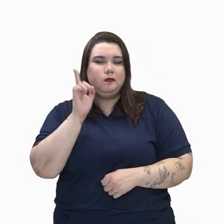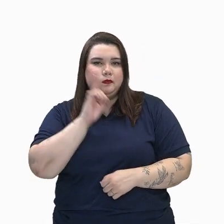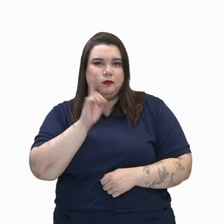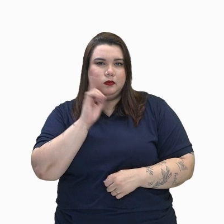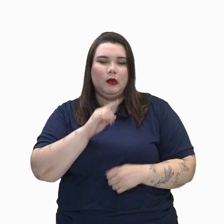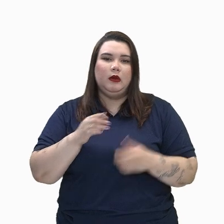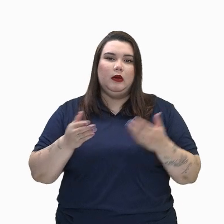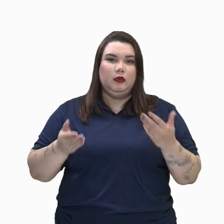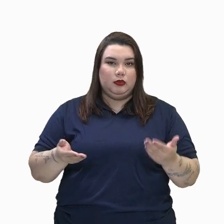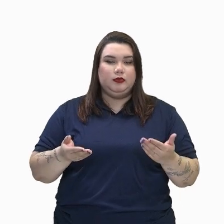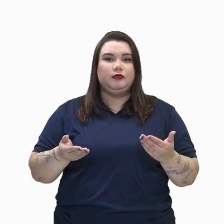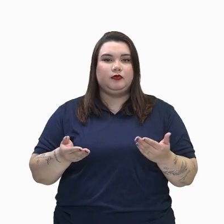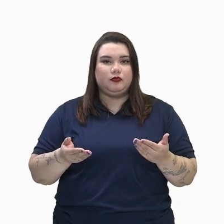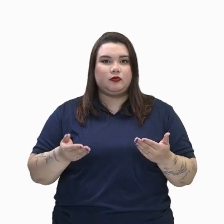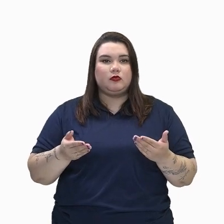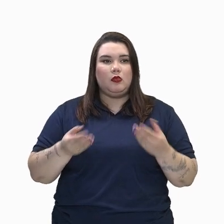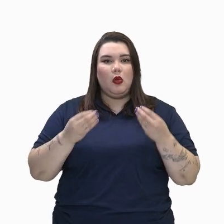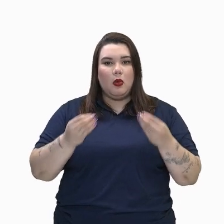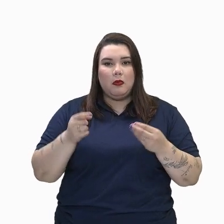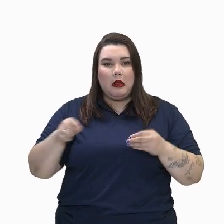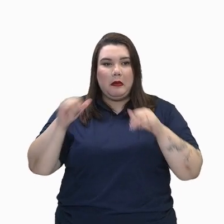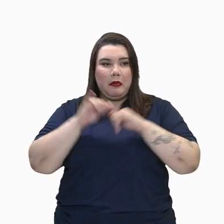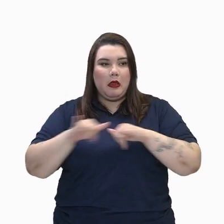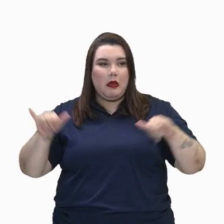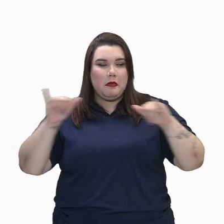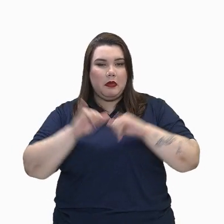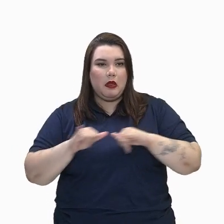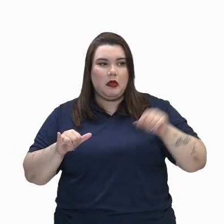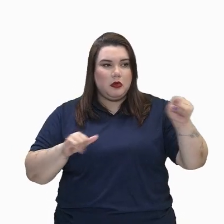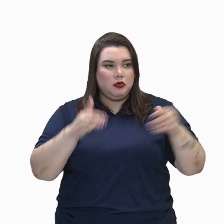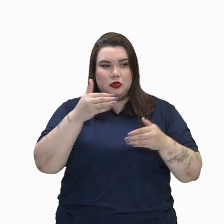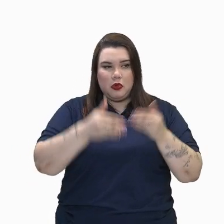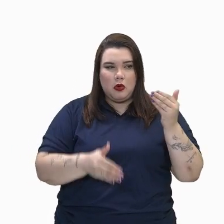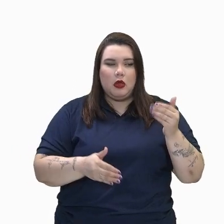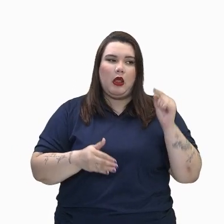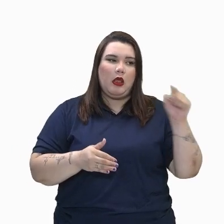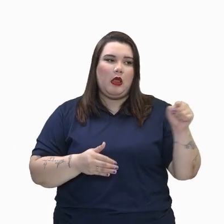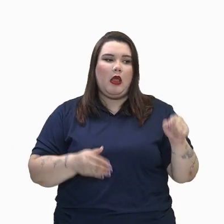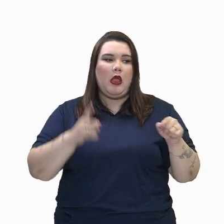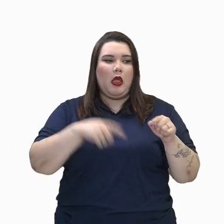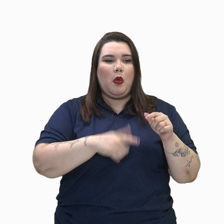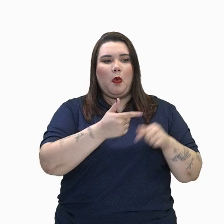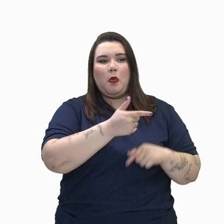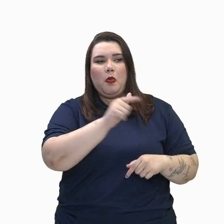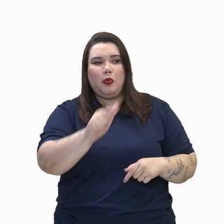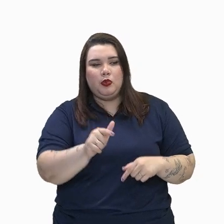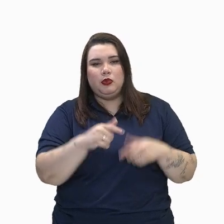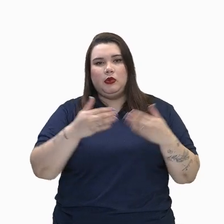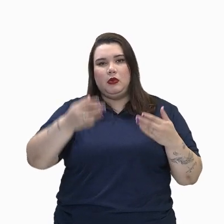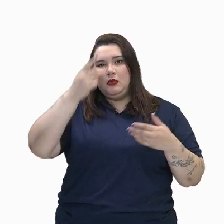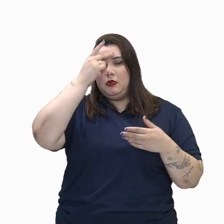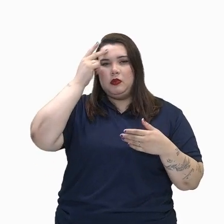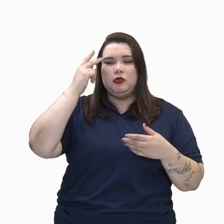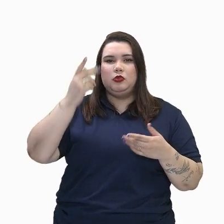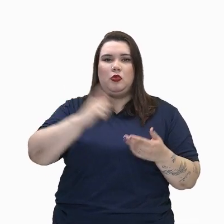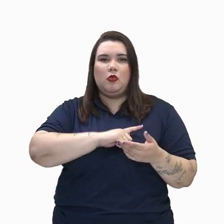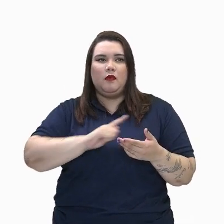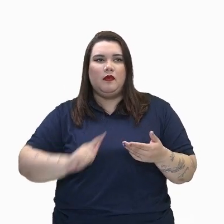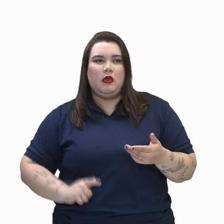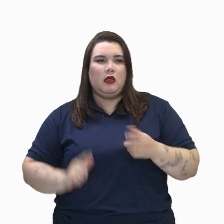era falado, propagado pelos Estados Unidos. Então, pessoas do governo,